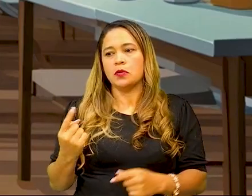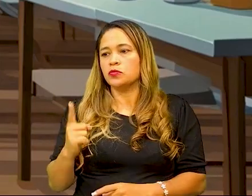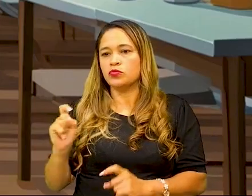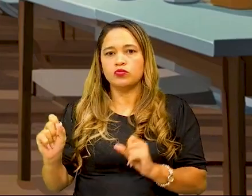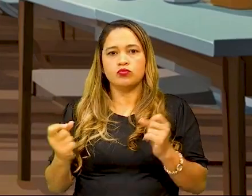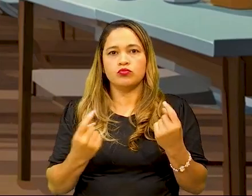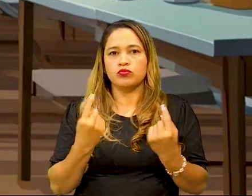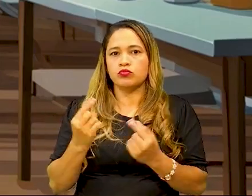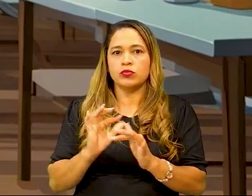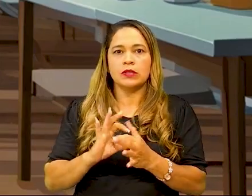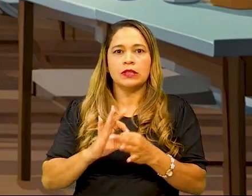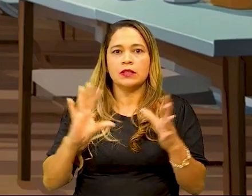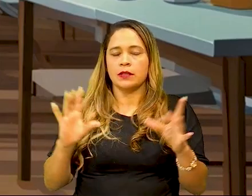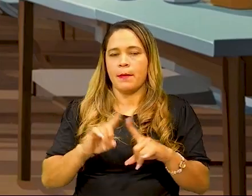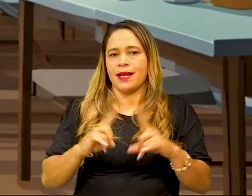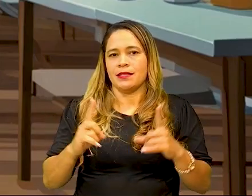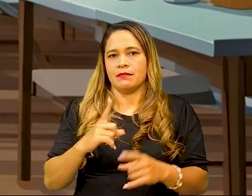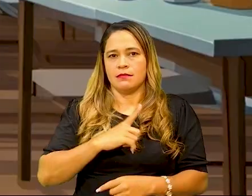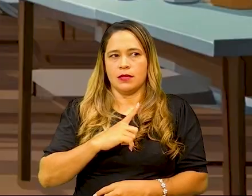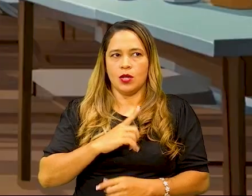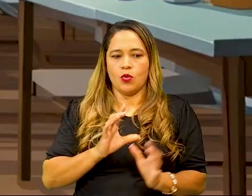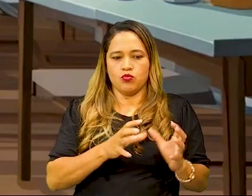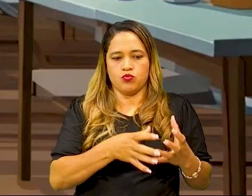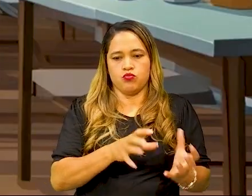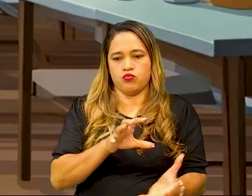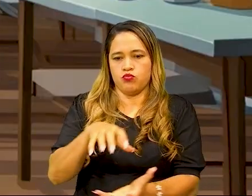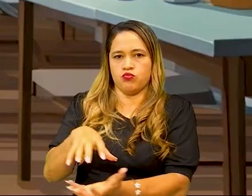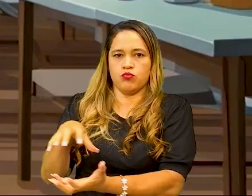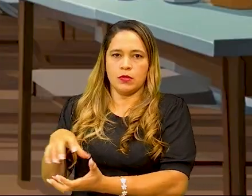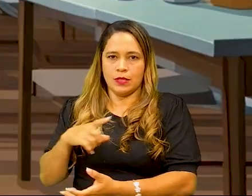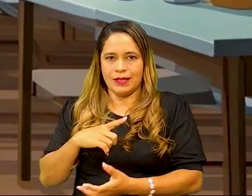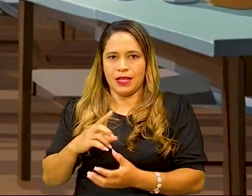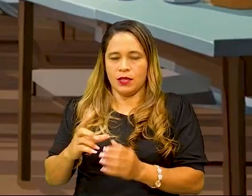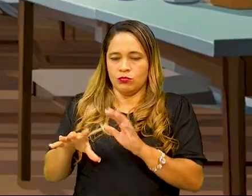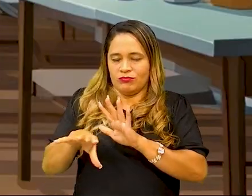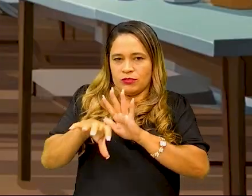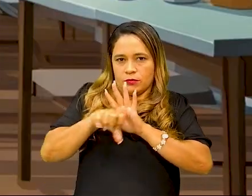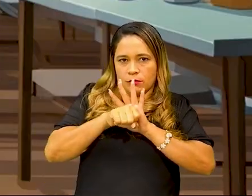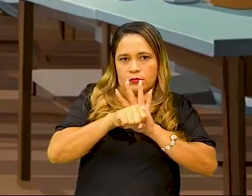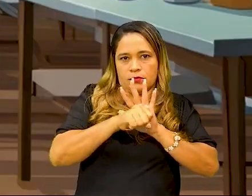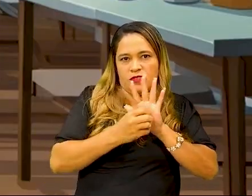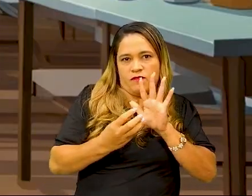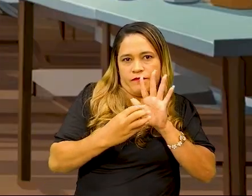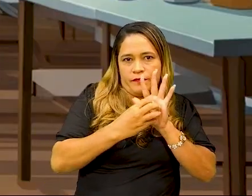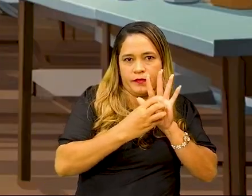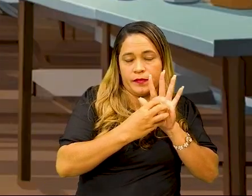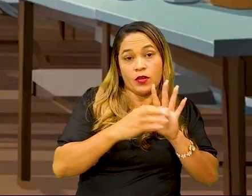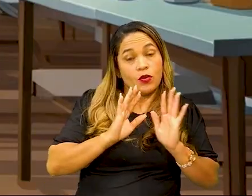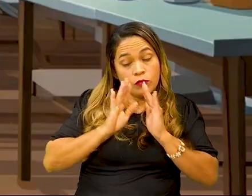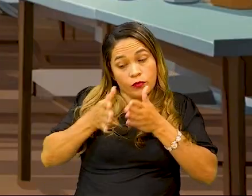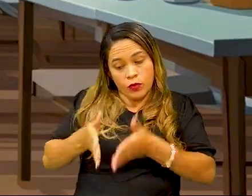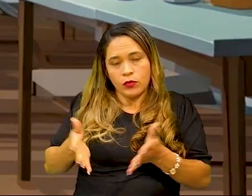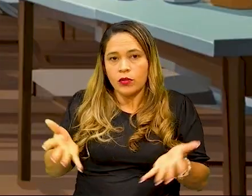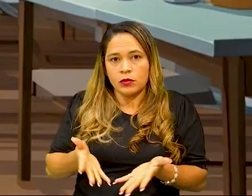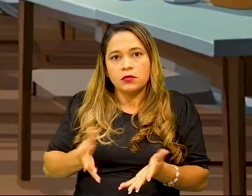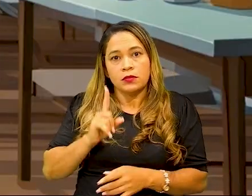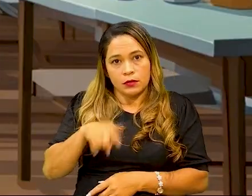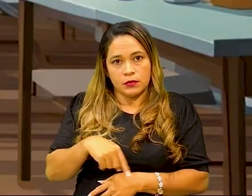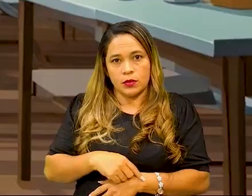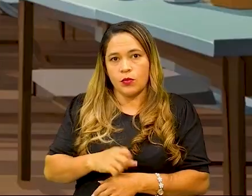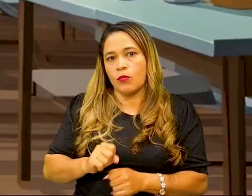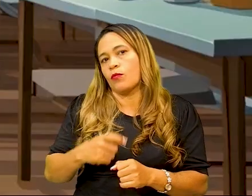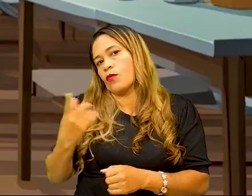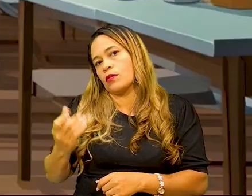mas existem alguns organismos no reino Monera que têm vida parasitária. E o nosso foco hoje é exatamente isso. Quais são